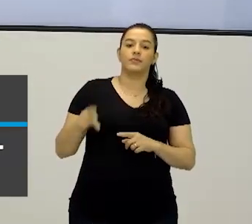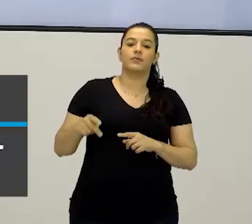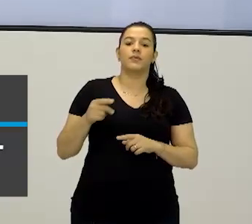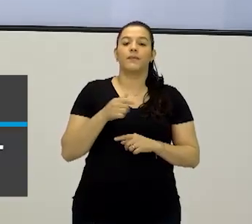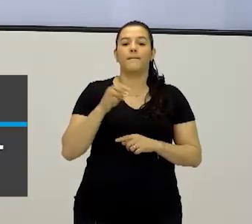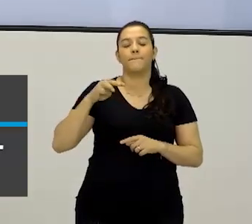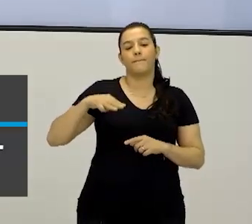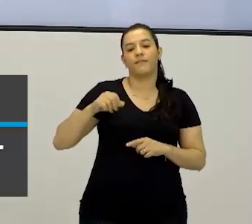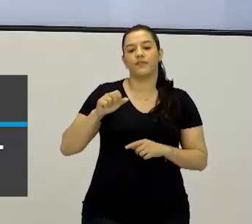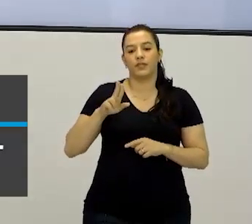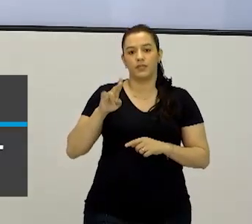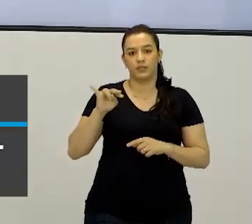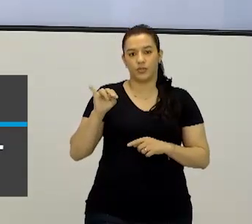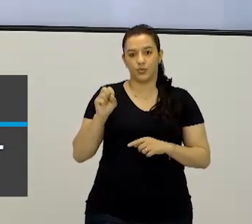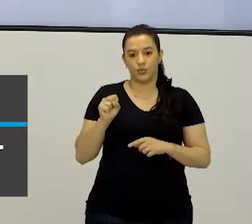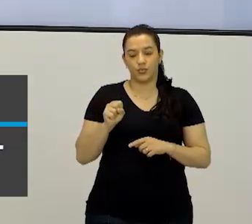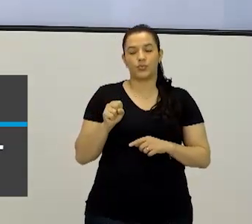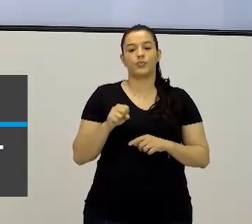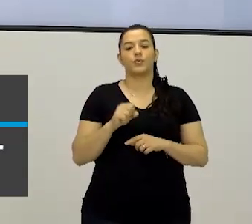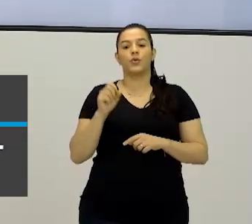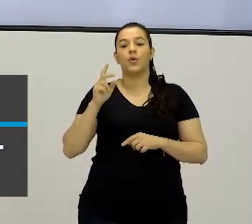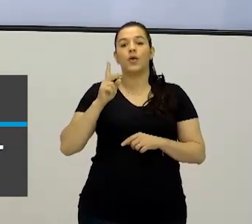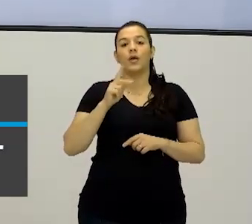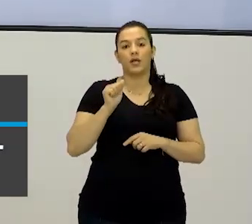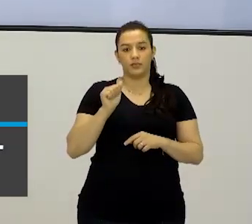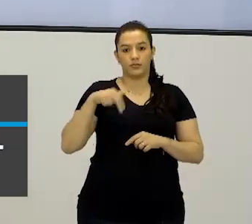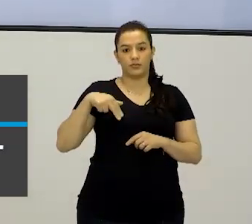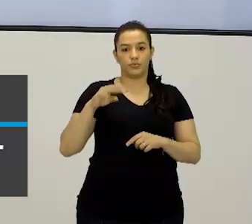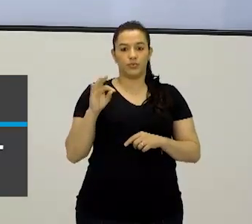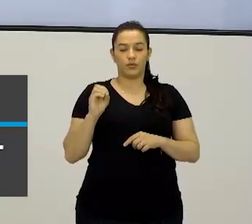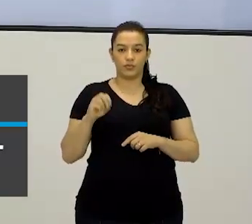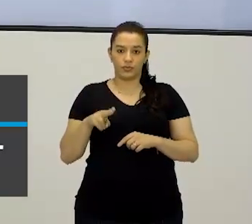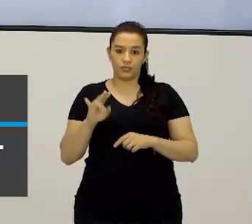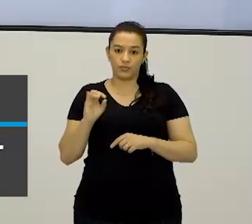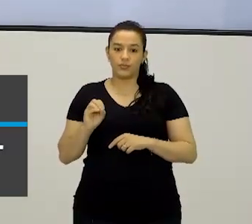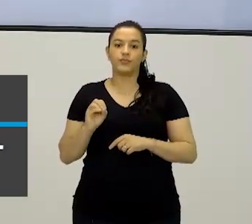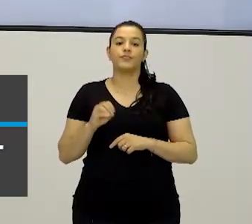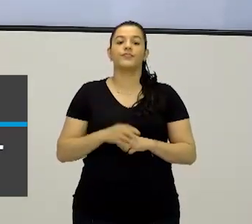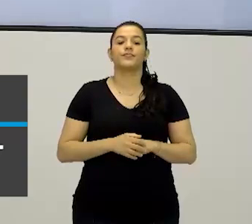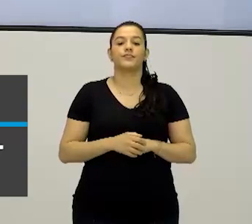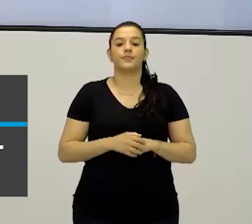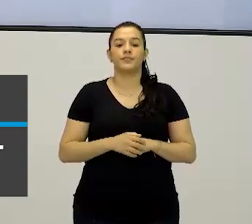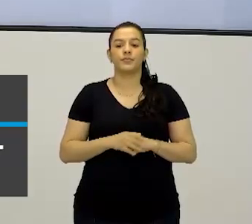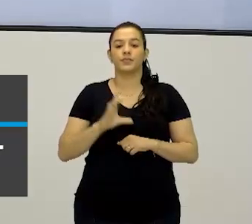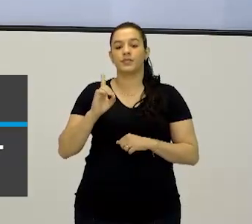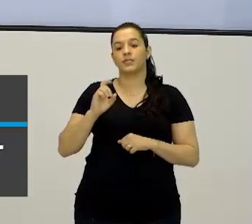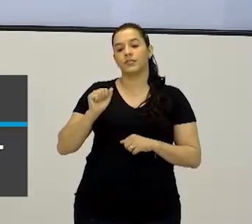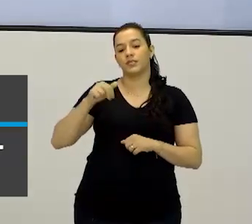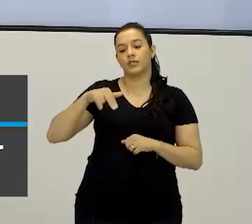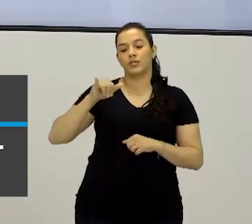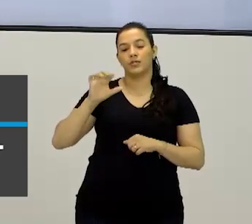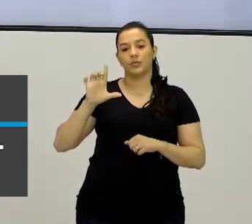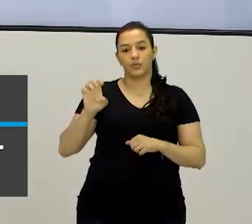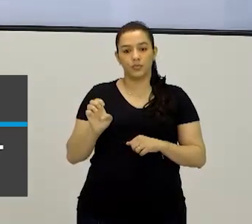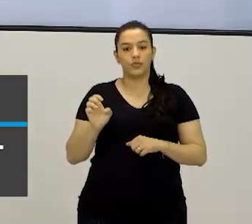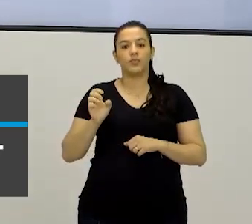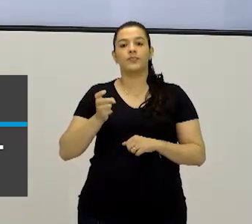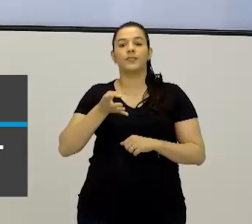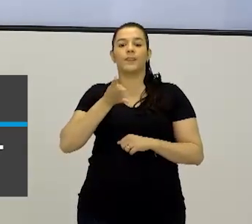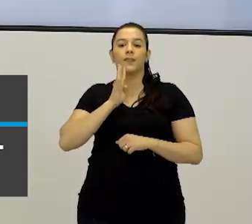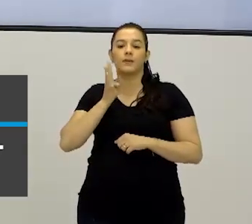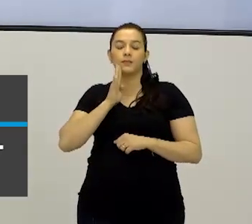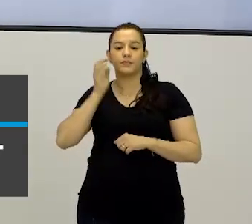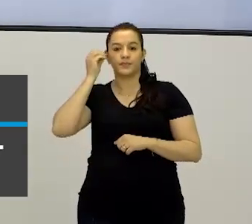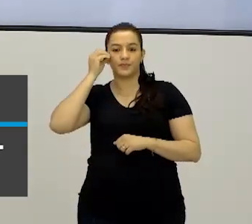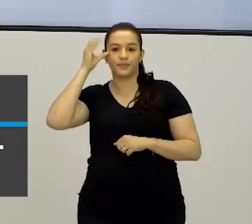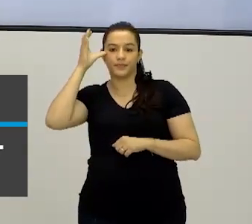do Vinícius, o Pro Antônio, o Danilo, que dizem autoconhecimento.